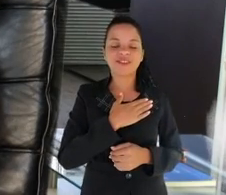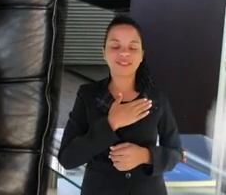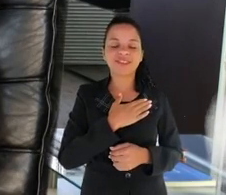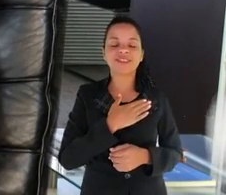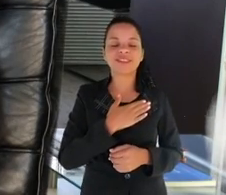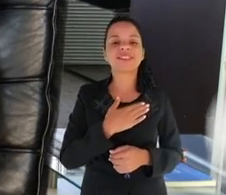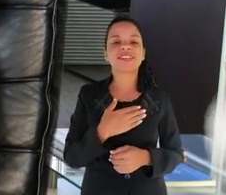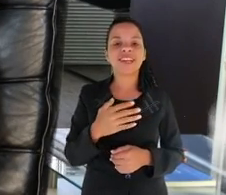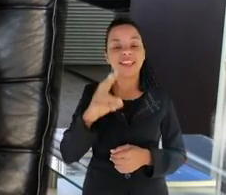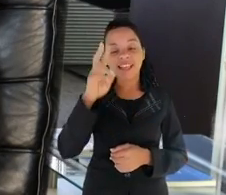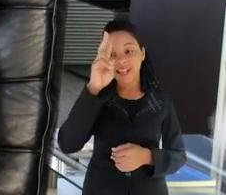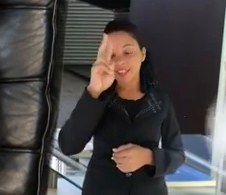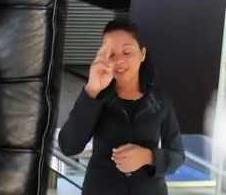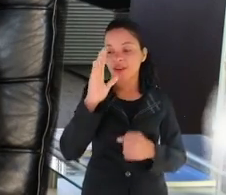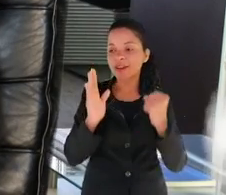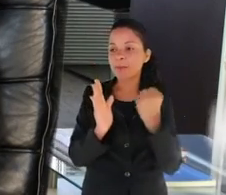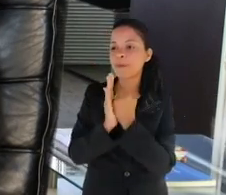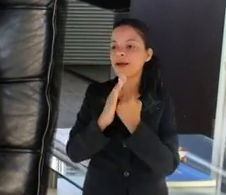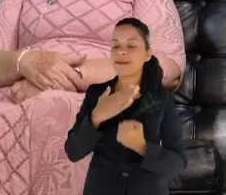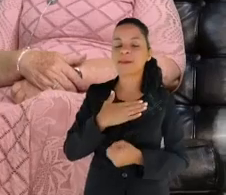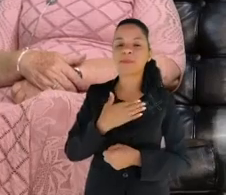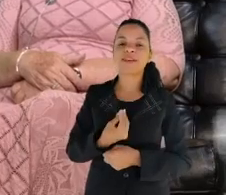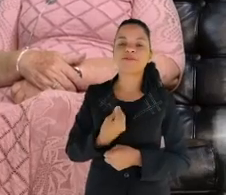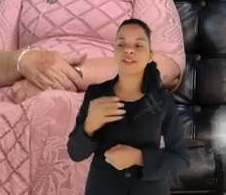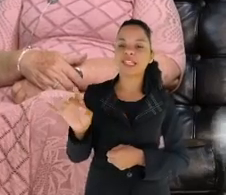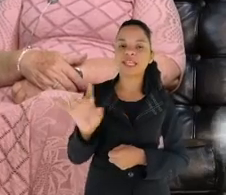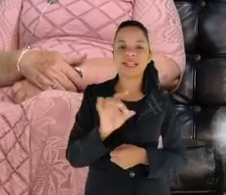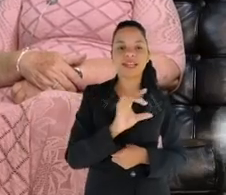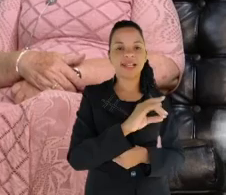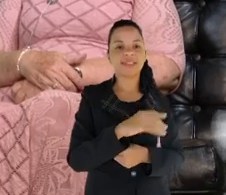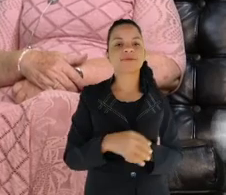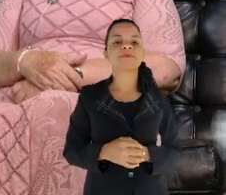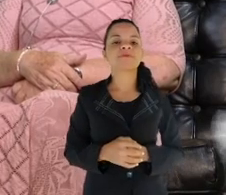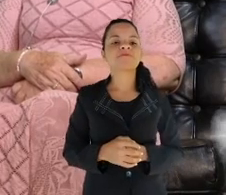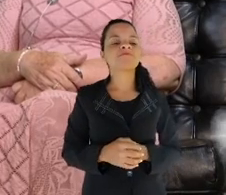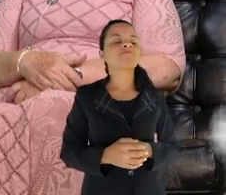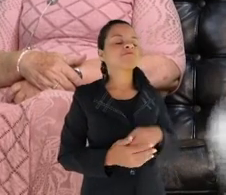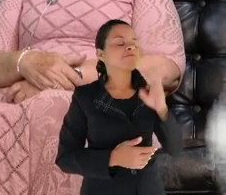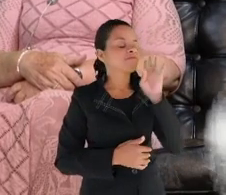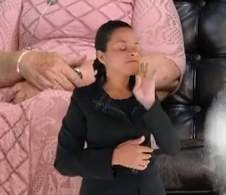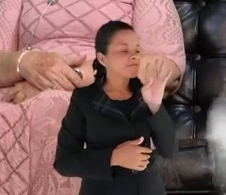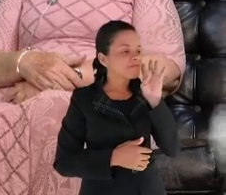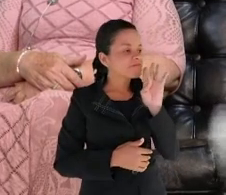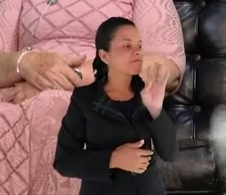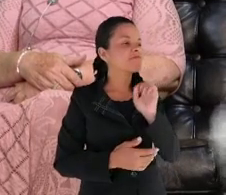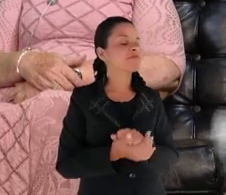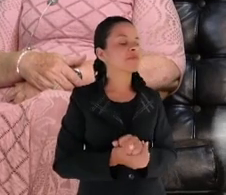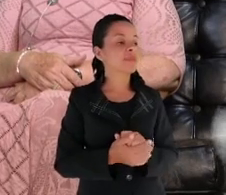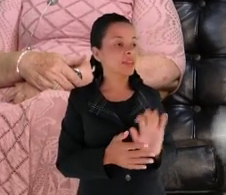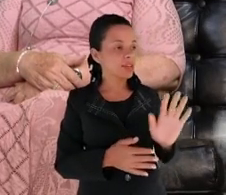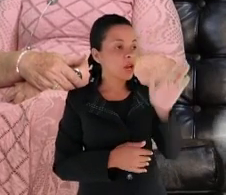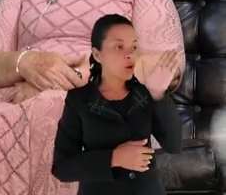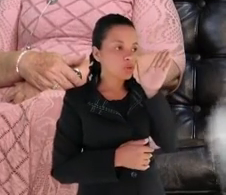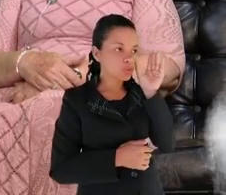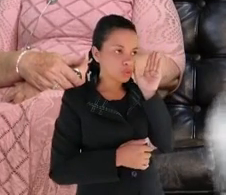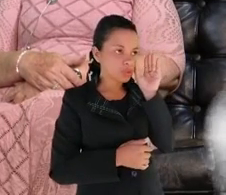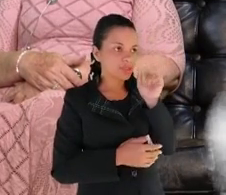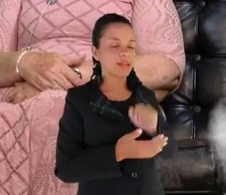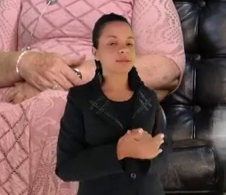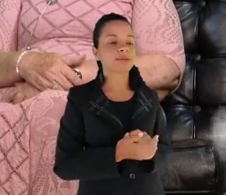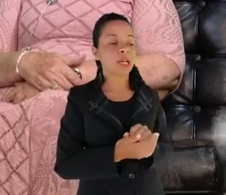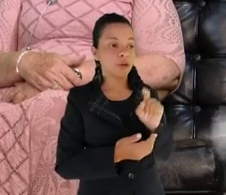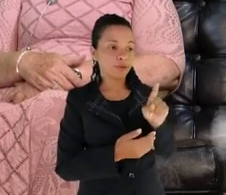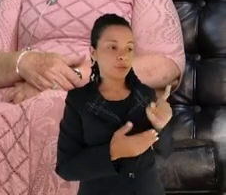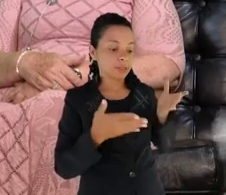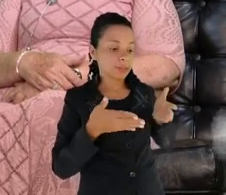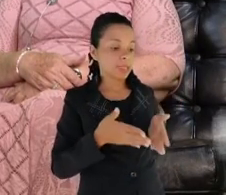história de cada um. Incrível, são muitas influências, né? Muitas. Agora uma curiosidade, a senhora nasceu em Minas Gerais